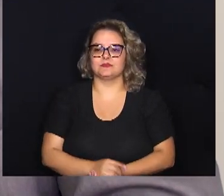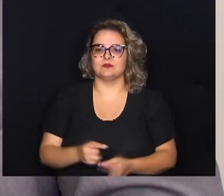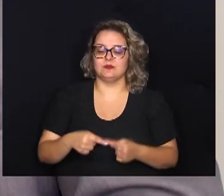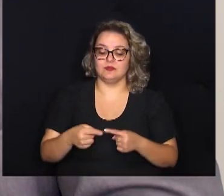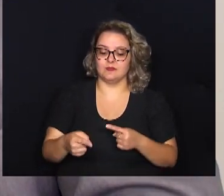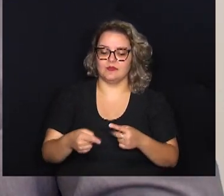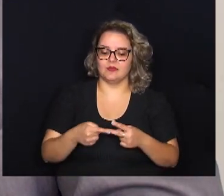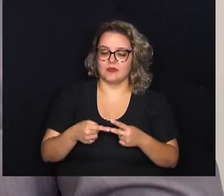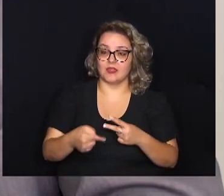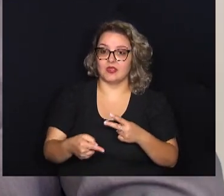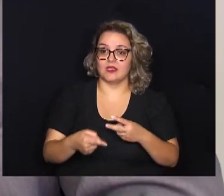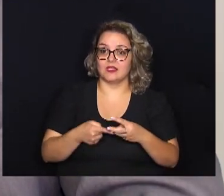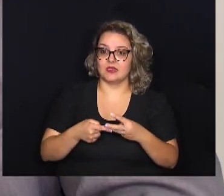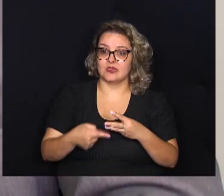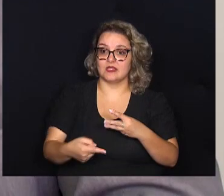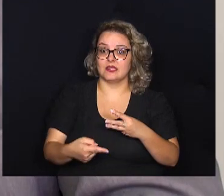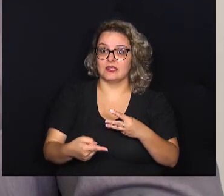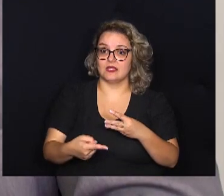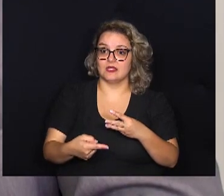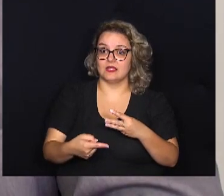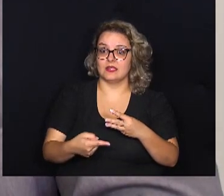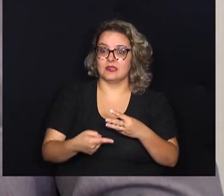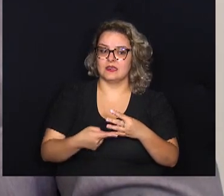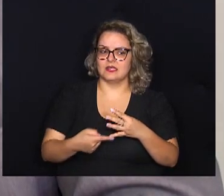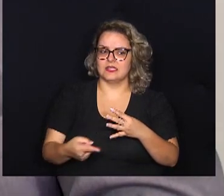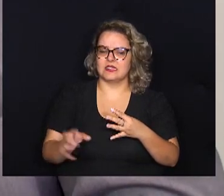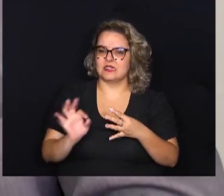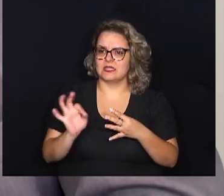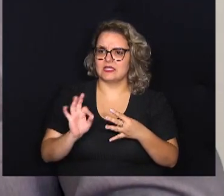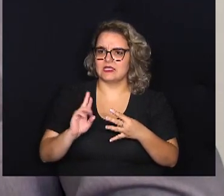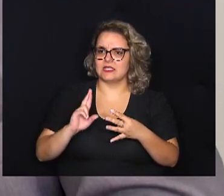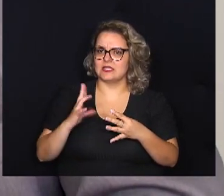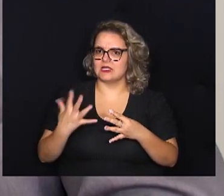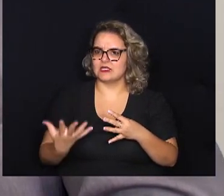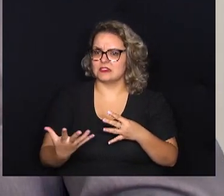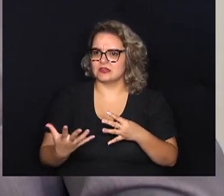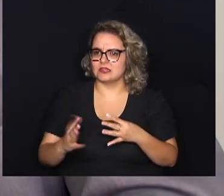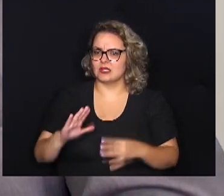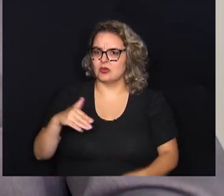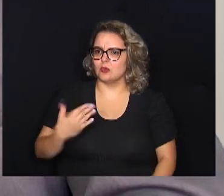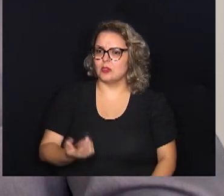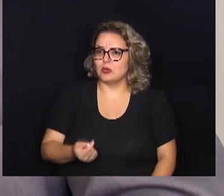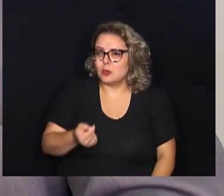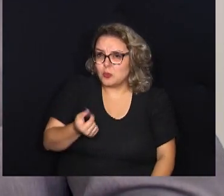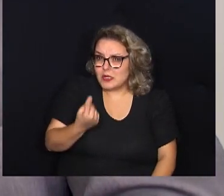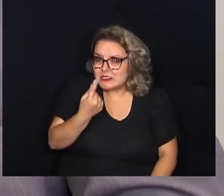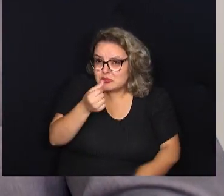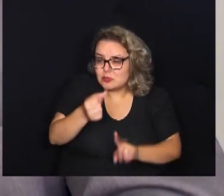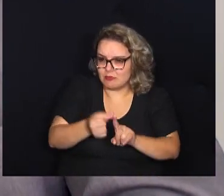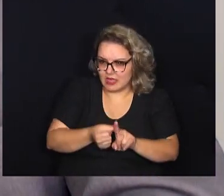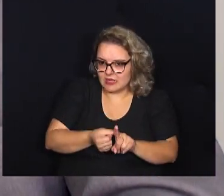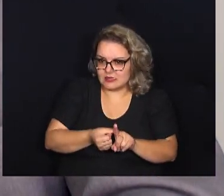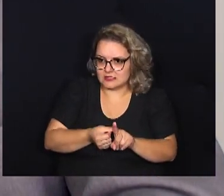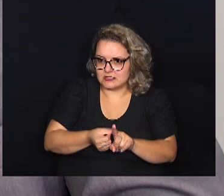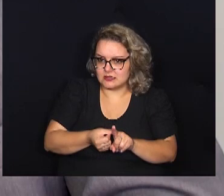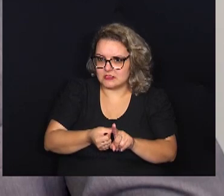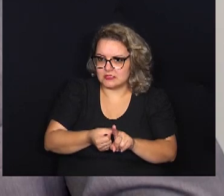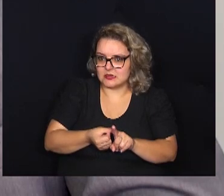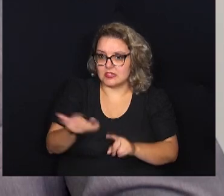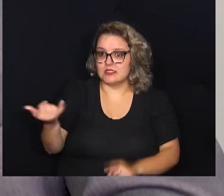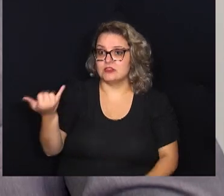2 semanas, 3 semanas, não se resolvia. Aí quando já fazia quase um mês, eles disseram